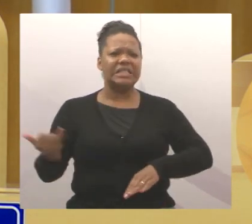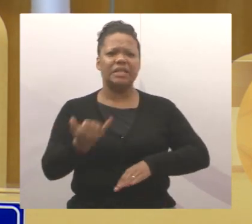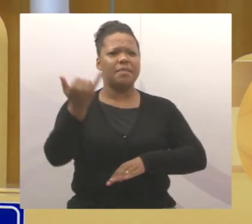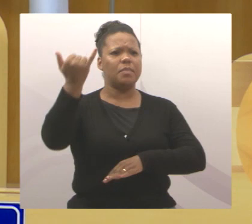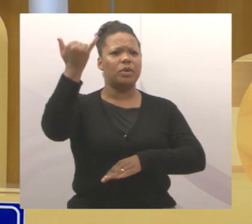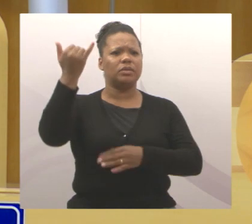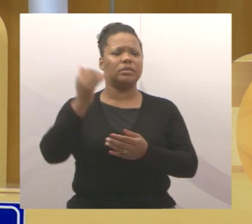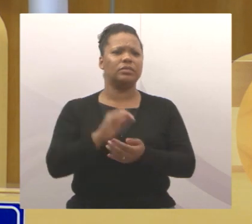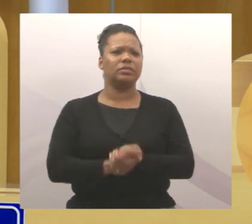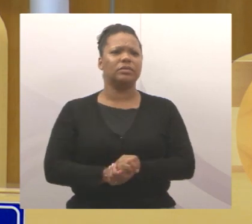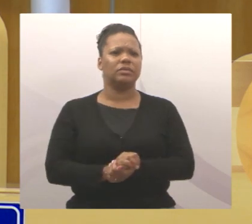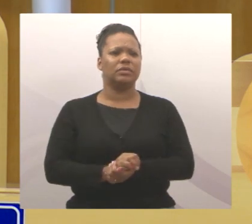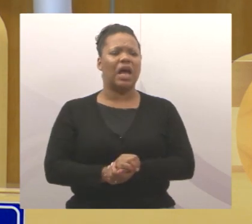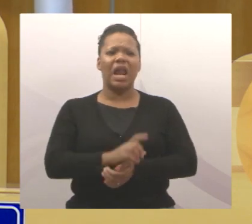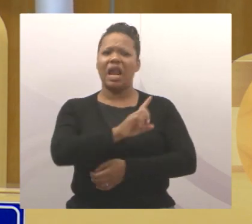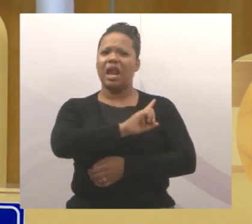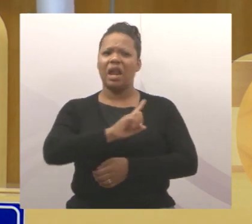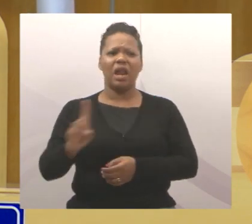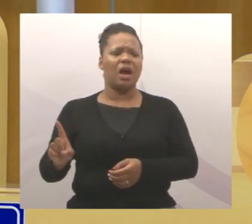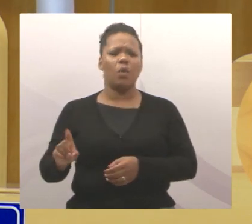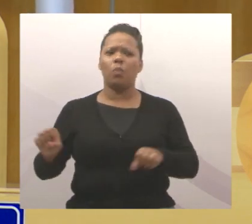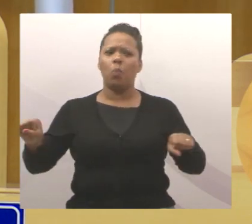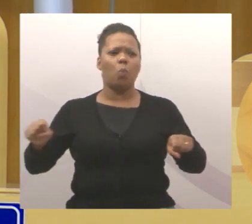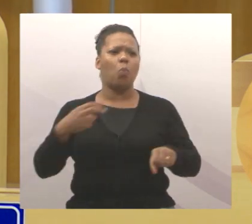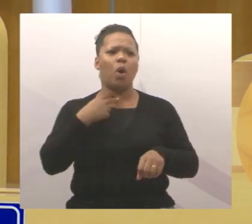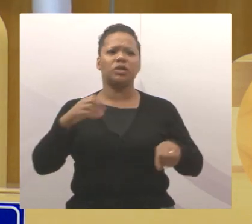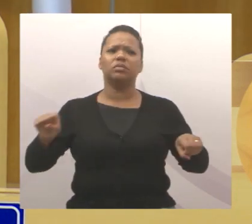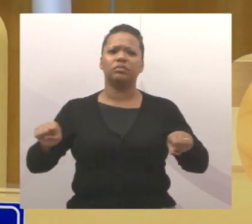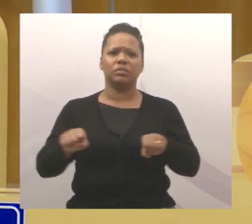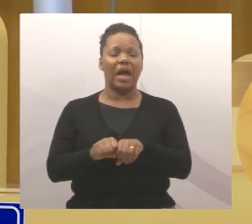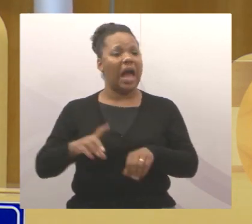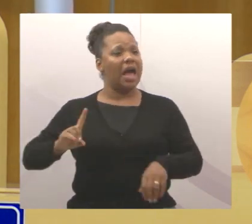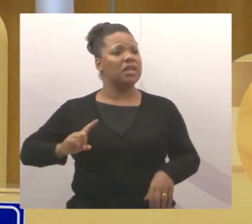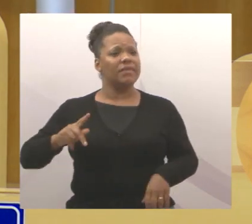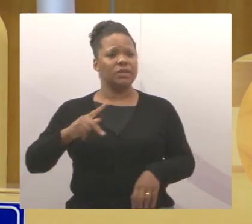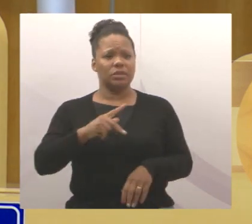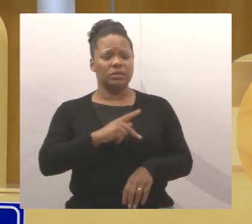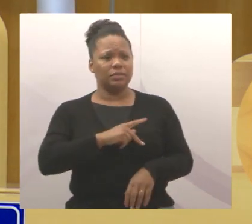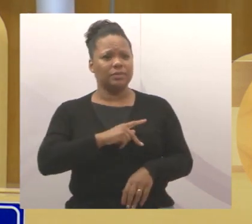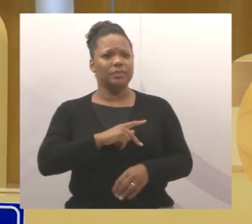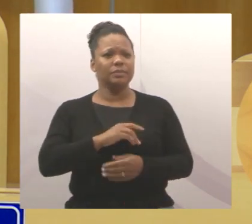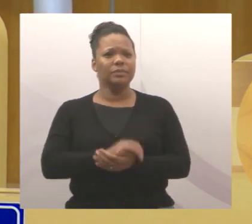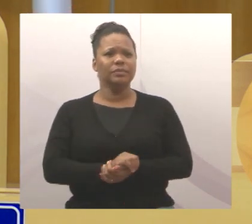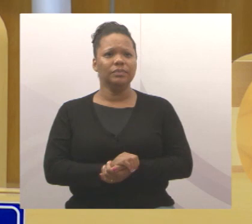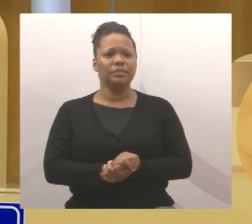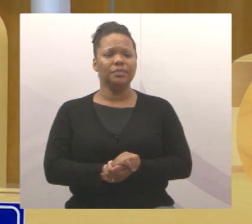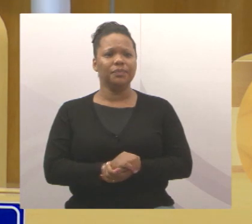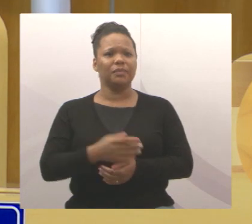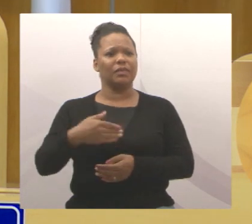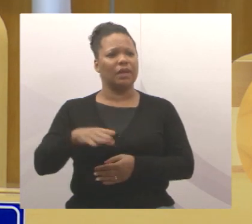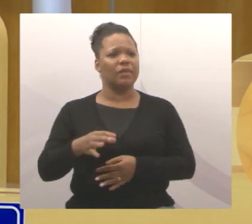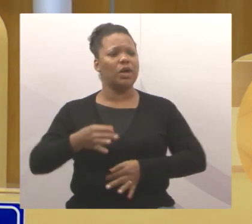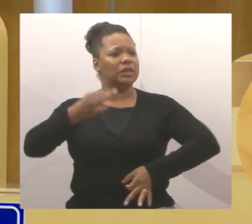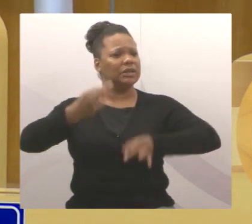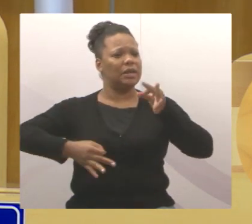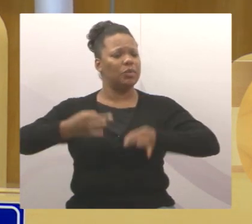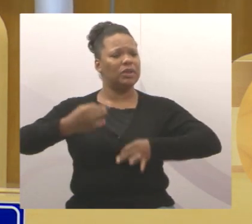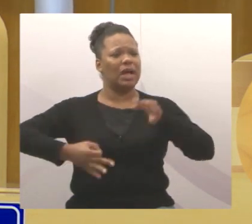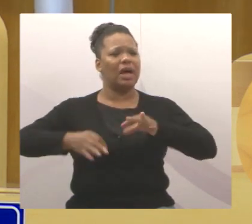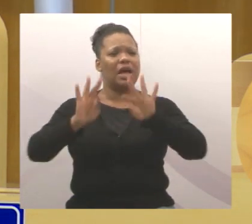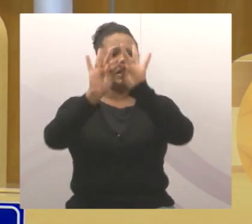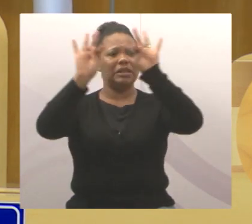e, portanto, não devia fazer a ligação mesmo. A Defensoria Pública recorreu para o Tribunal de Justiça de São